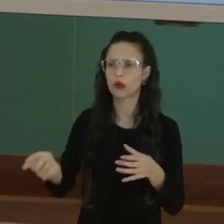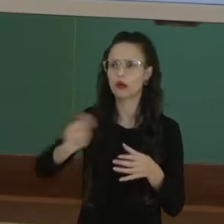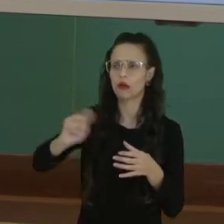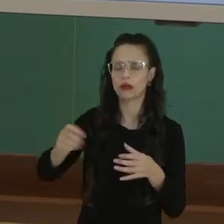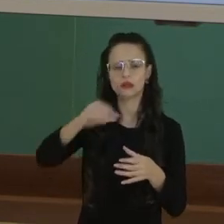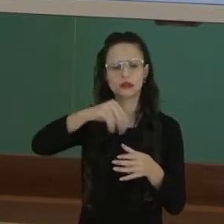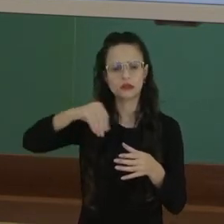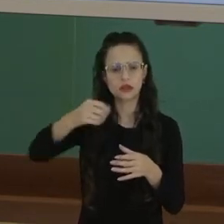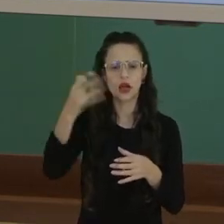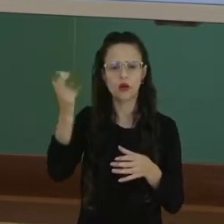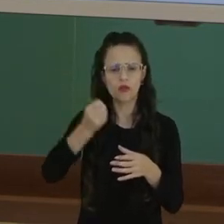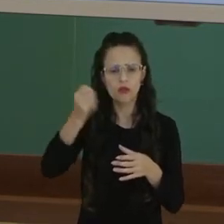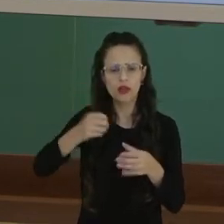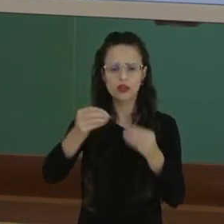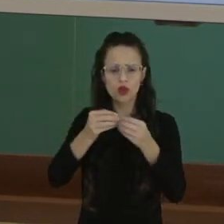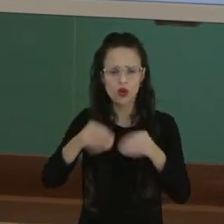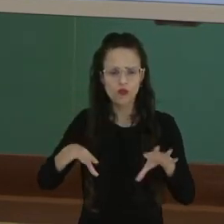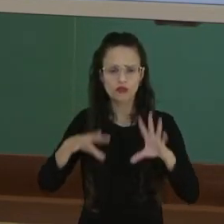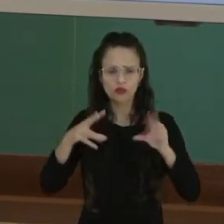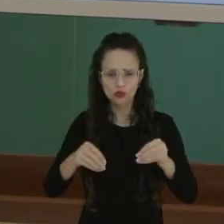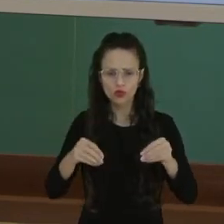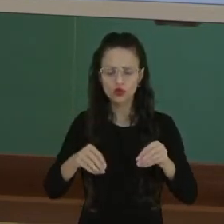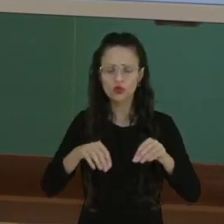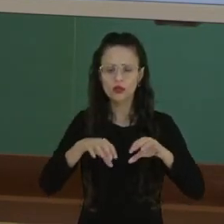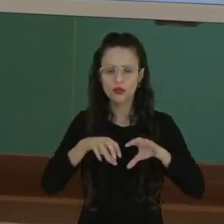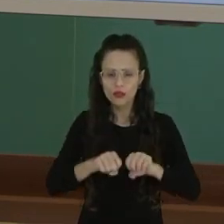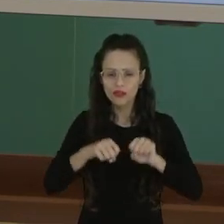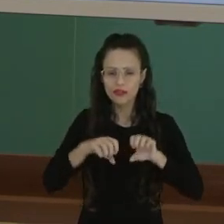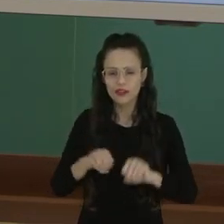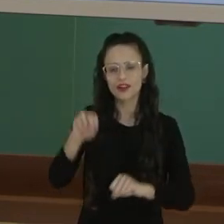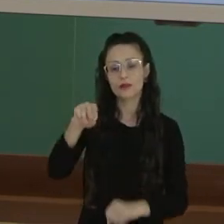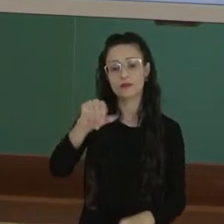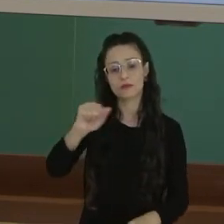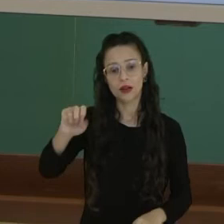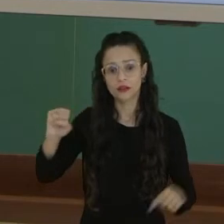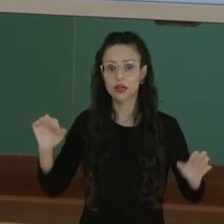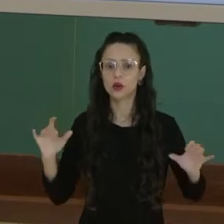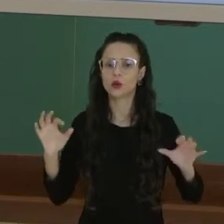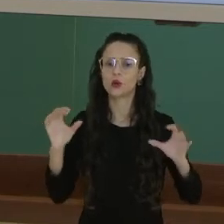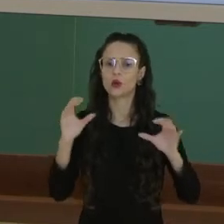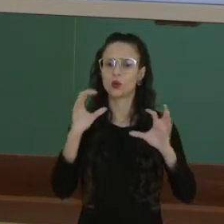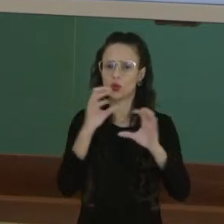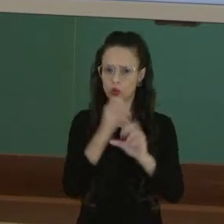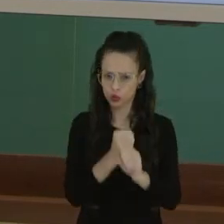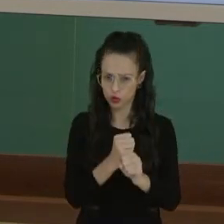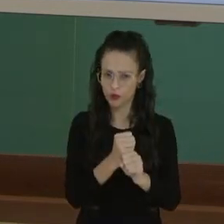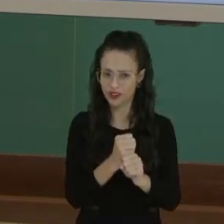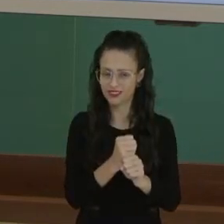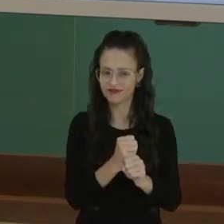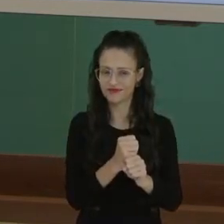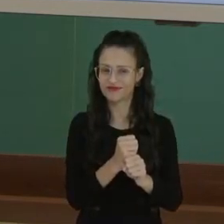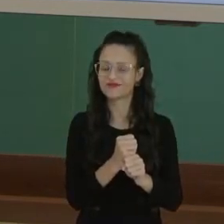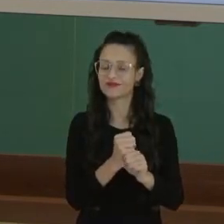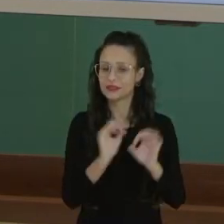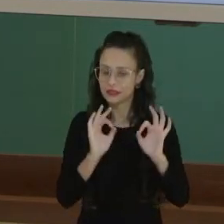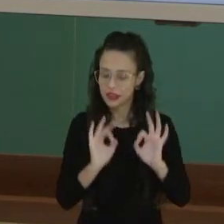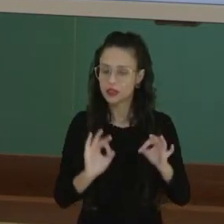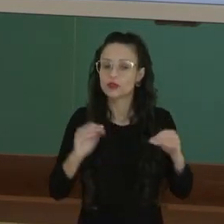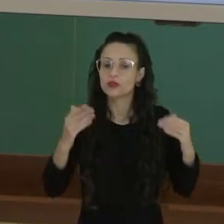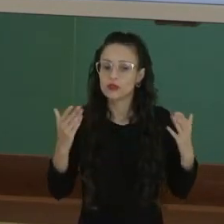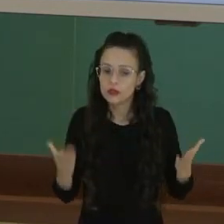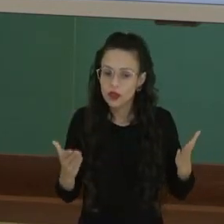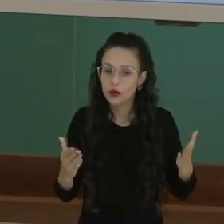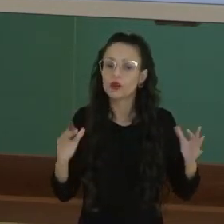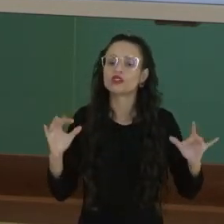sal, leite, ovo, tal. Todas essas massas, elas somam o total dos 2 quilos, certo? Ou seja,